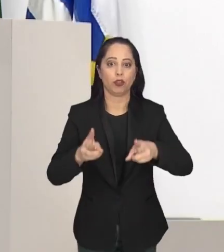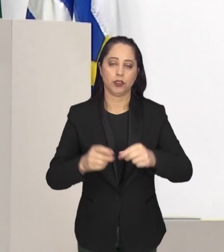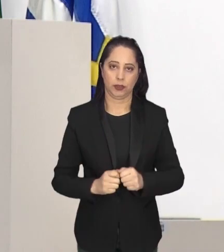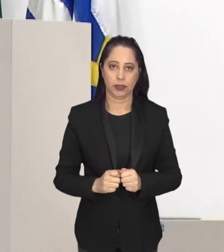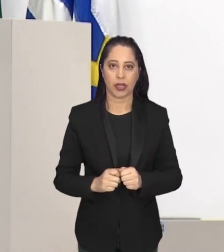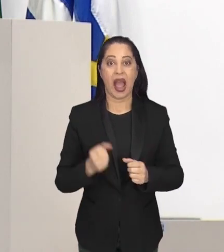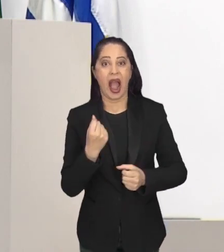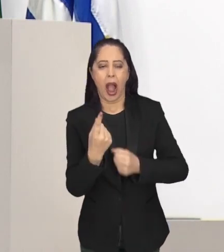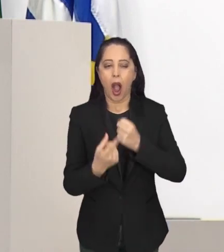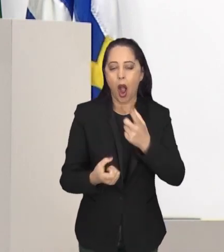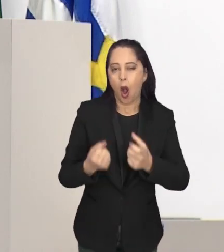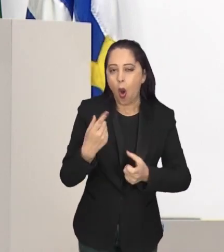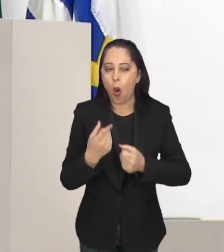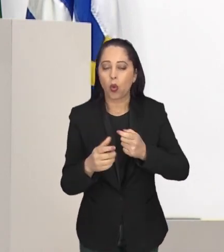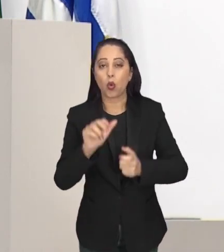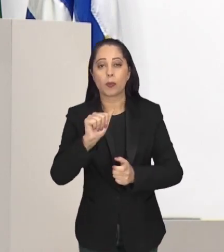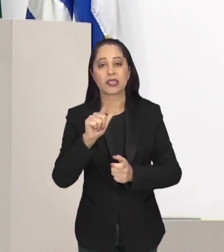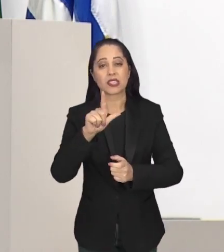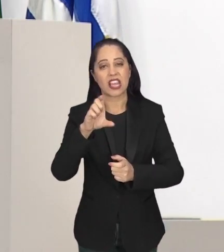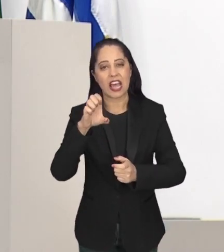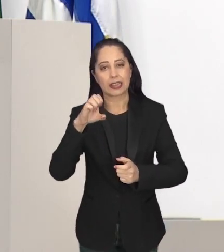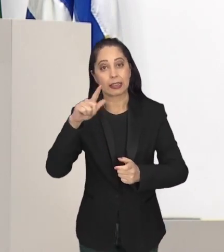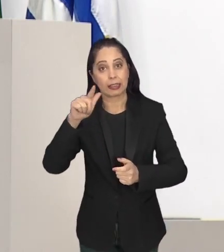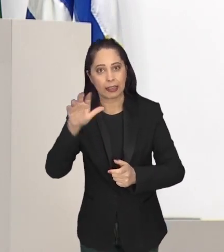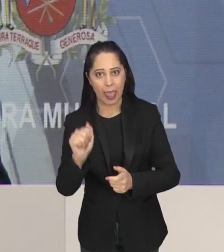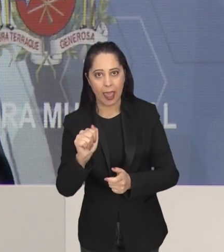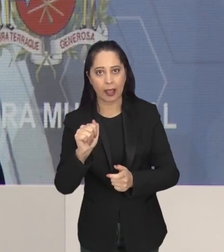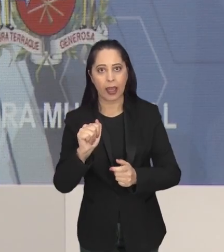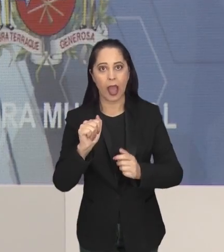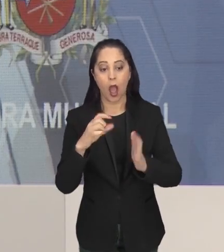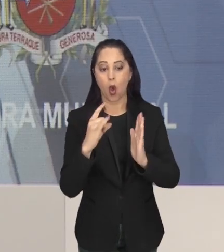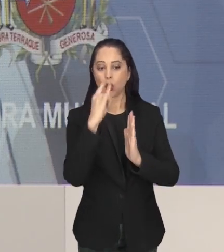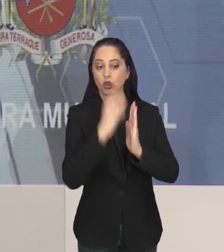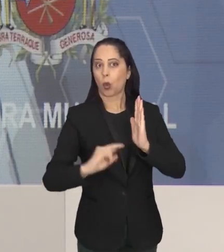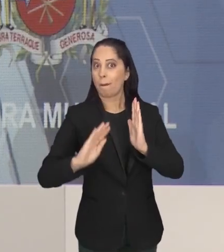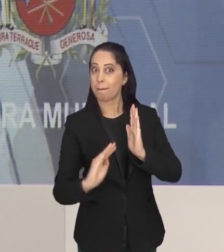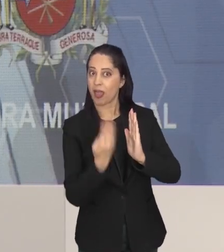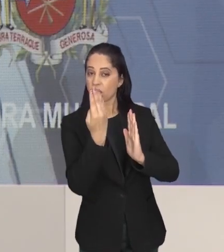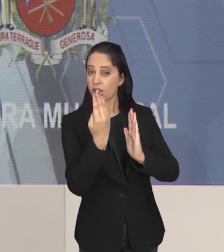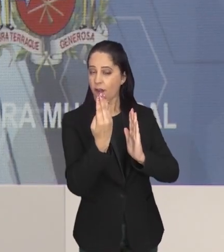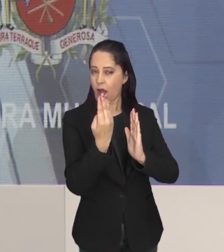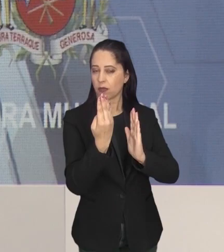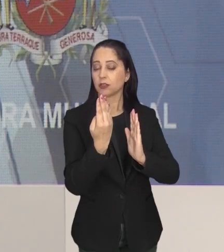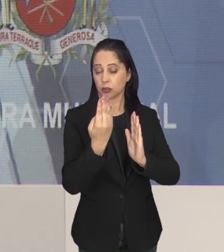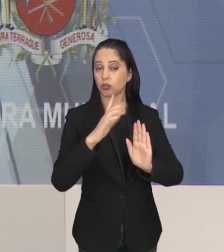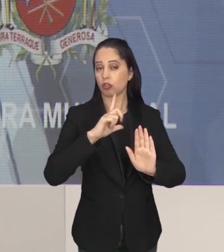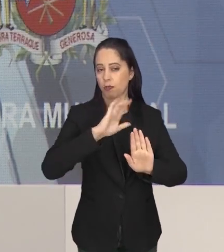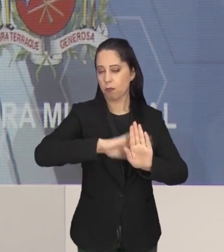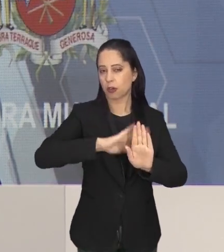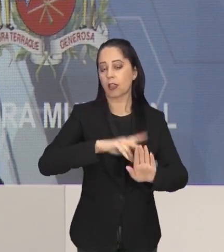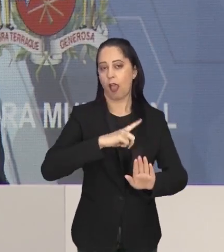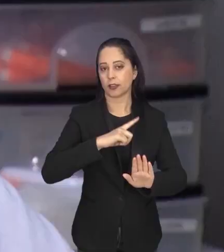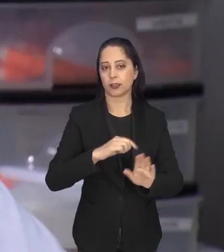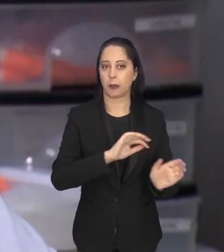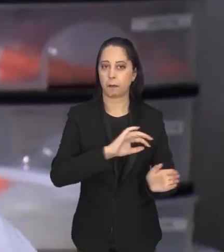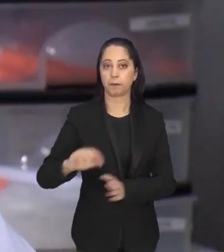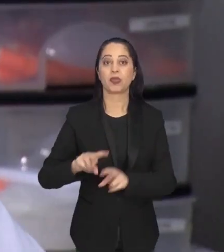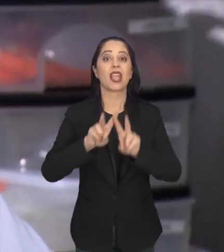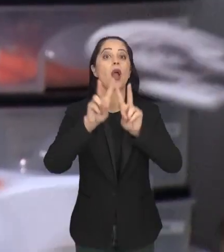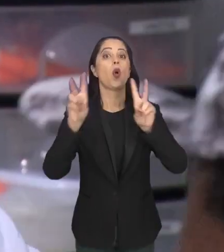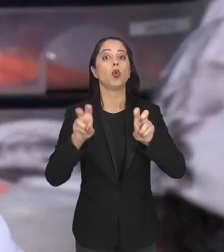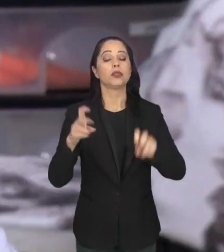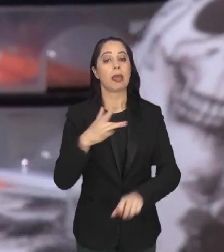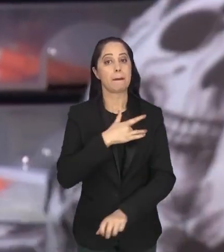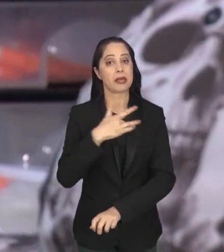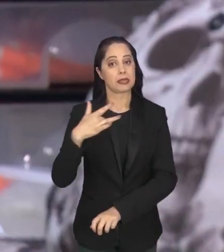alguns desses comércios teriam fraudado o registro para continuar em atividade no horário noturno Já sobre o